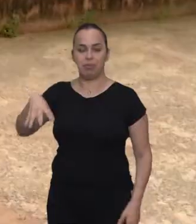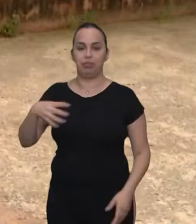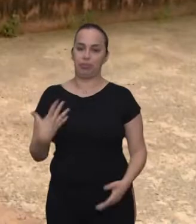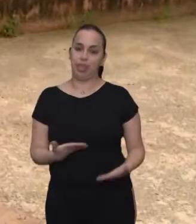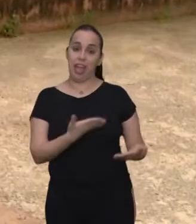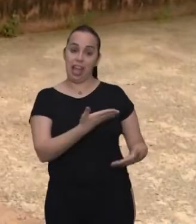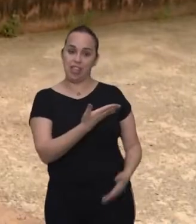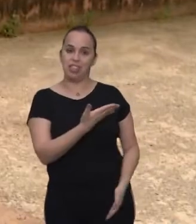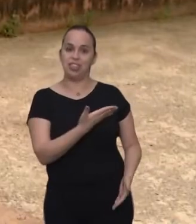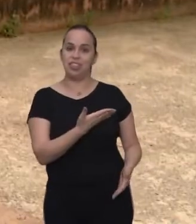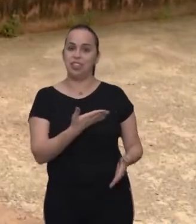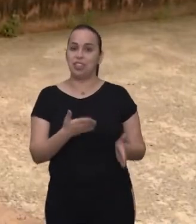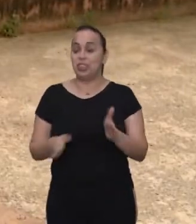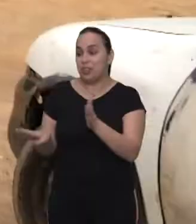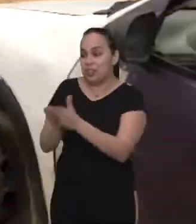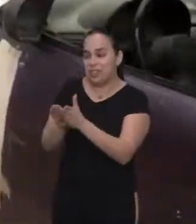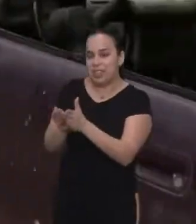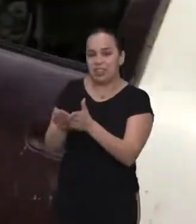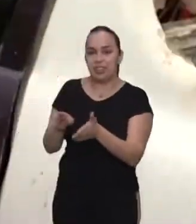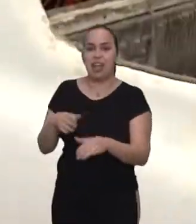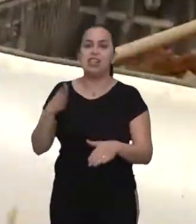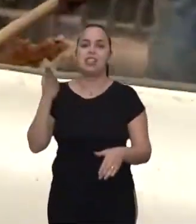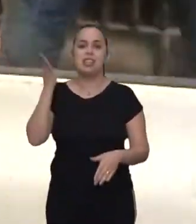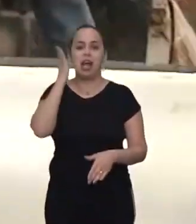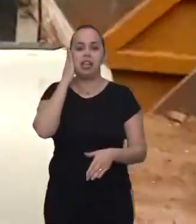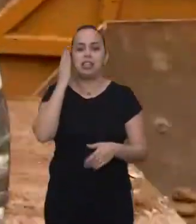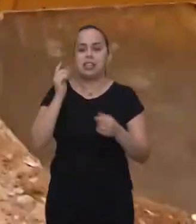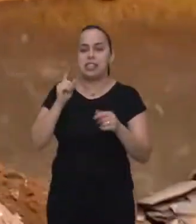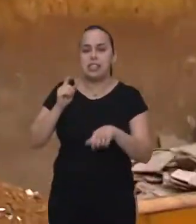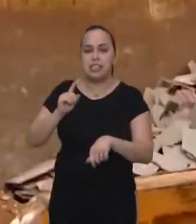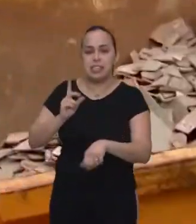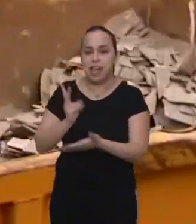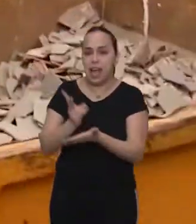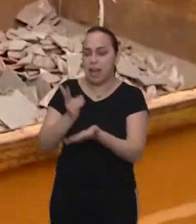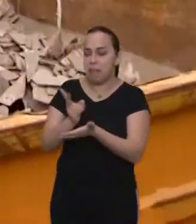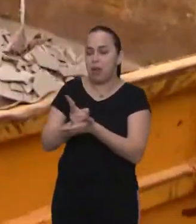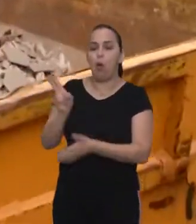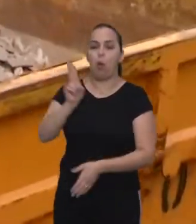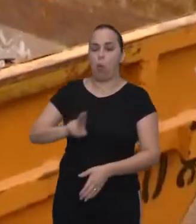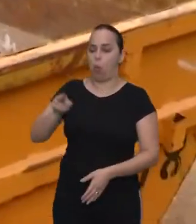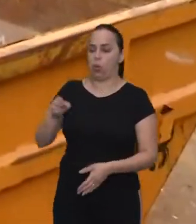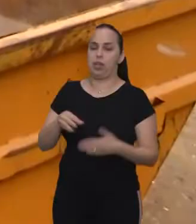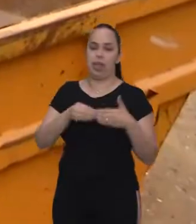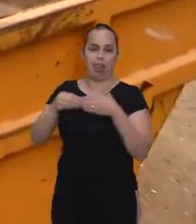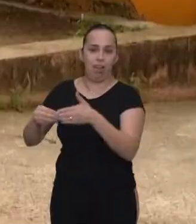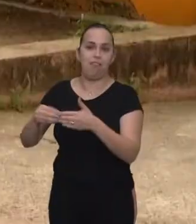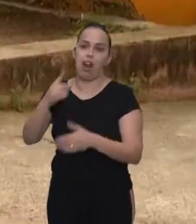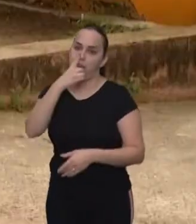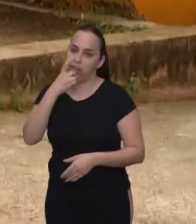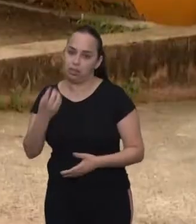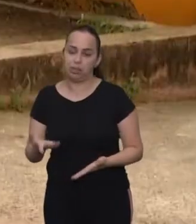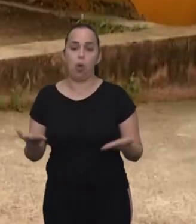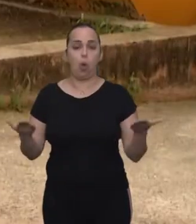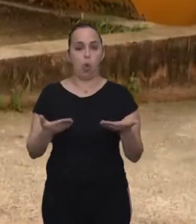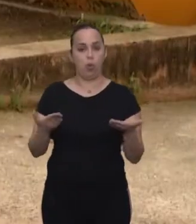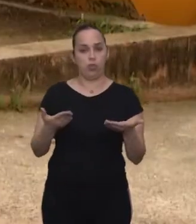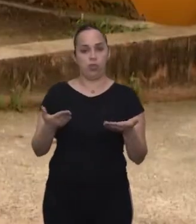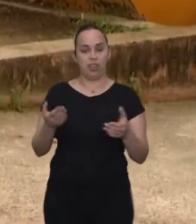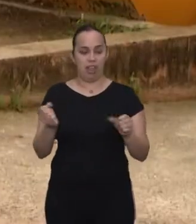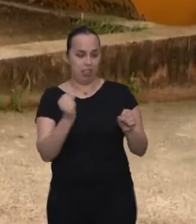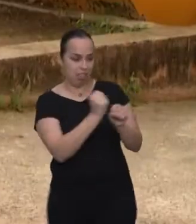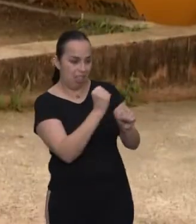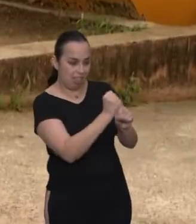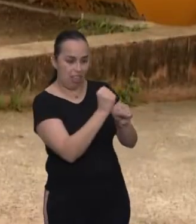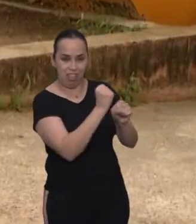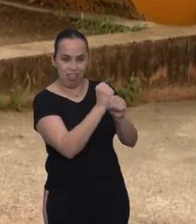de materiais volta esse chegou cedo ele é morador do Bairro e diz que sempre que precisa utiliza o ponto dessa vez